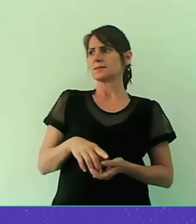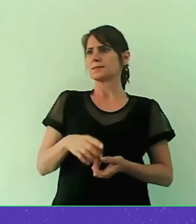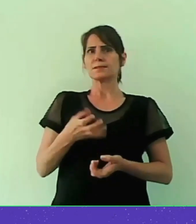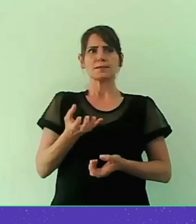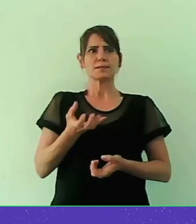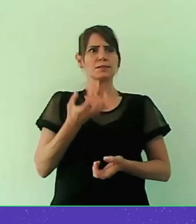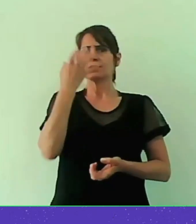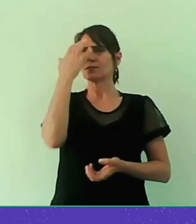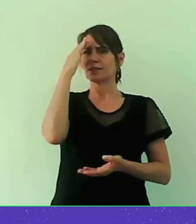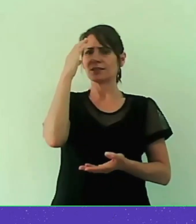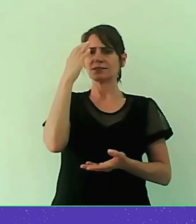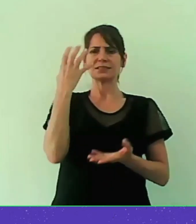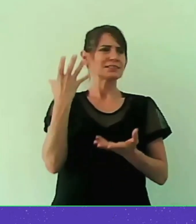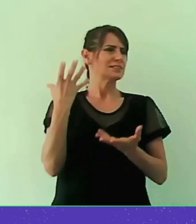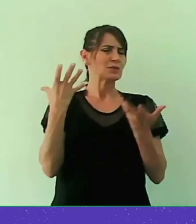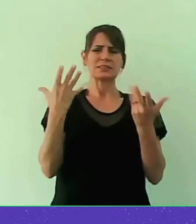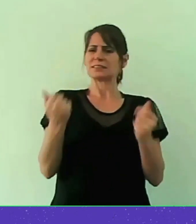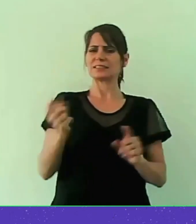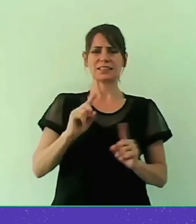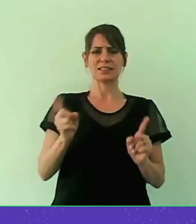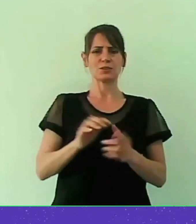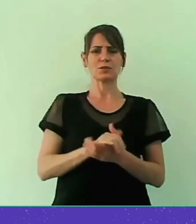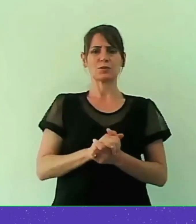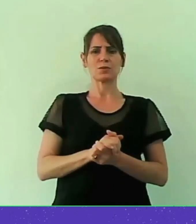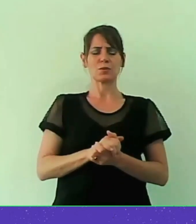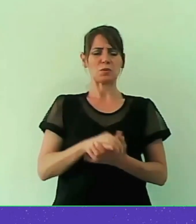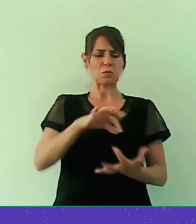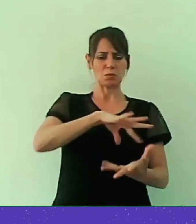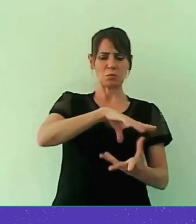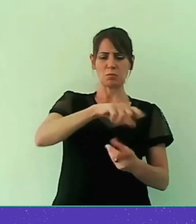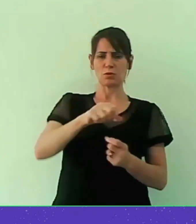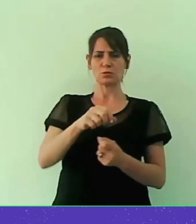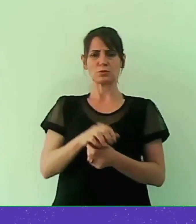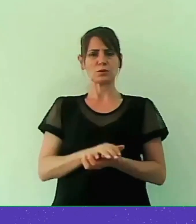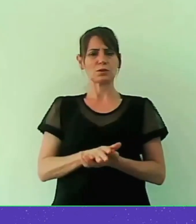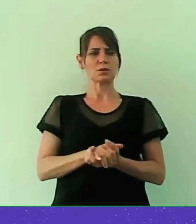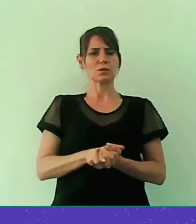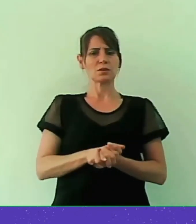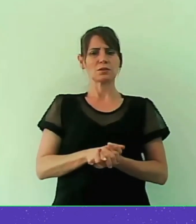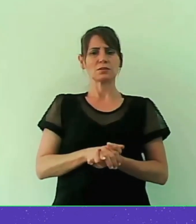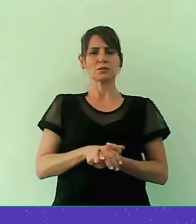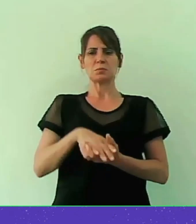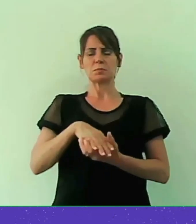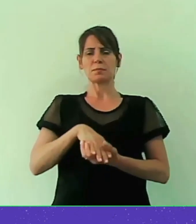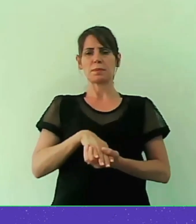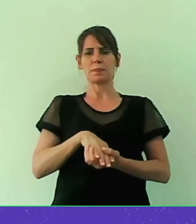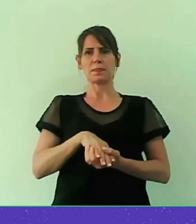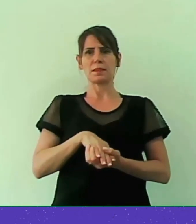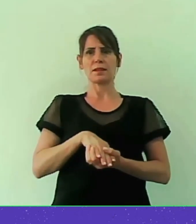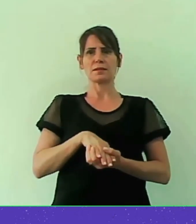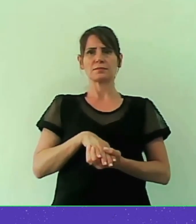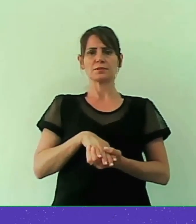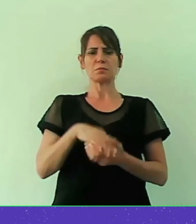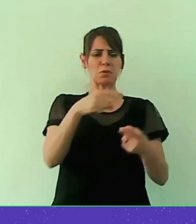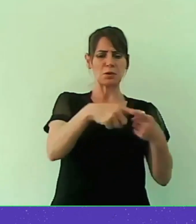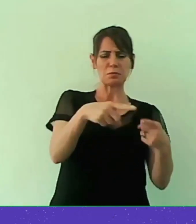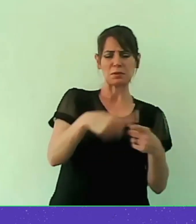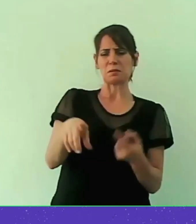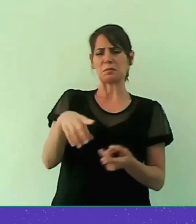pessoas inconformadas com a situação de corrupção, desastre,